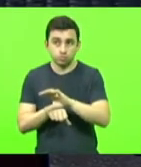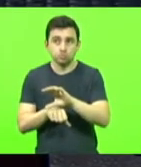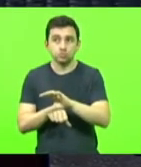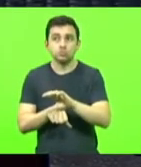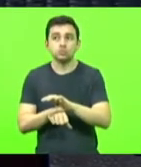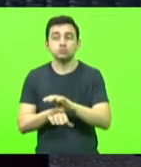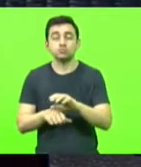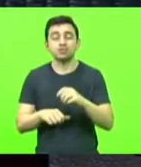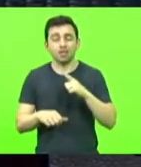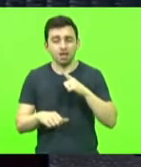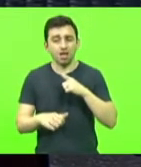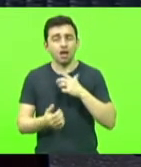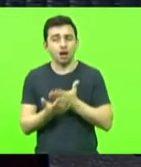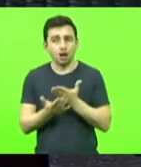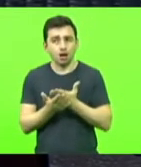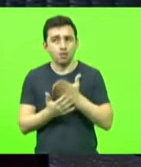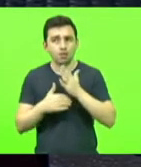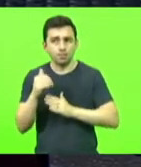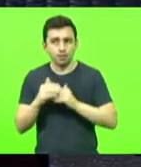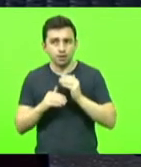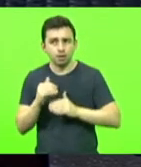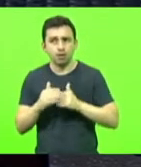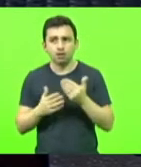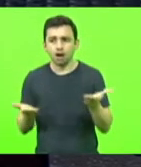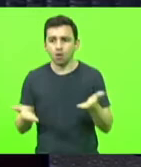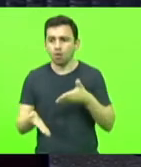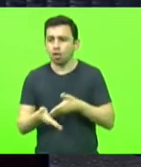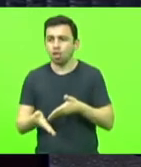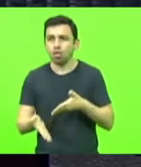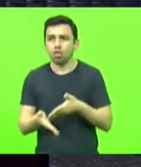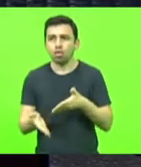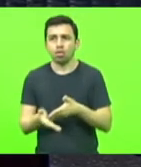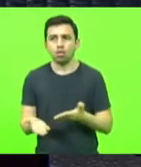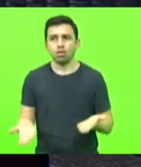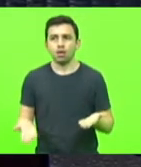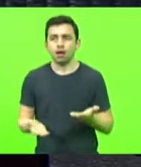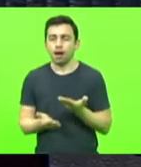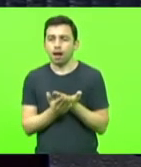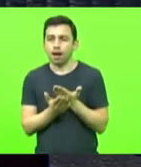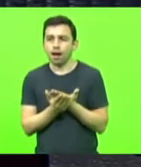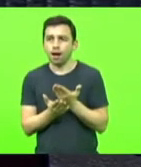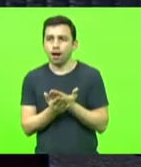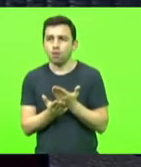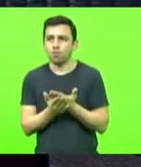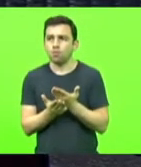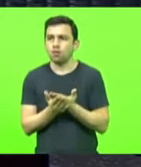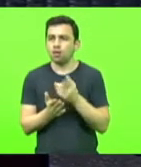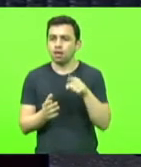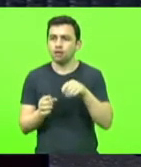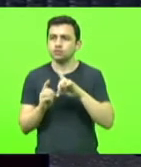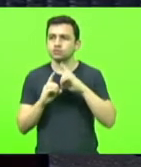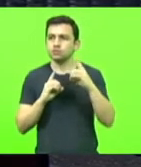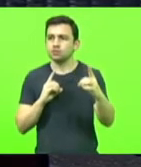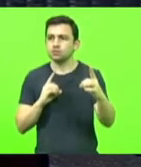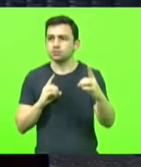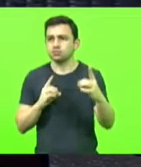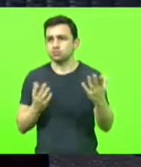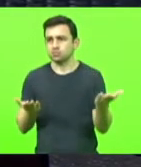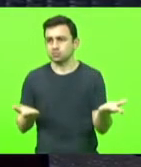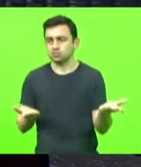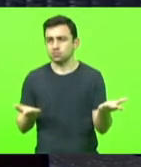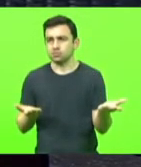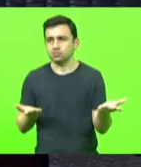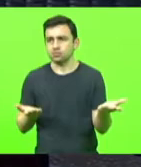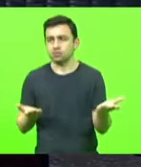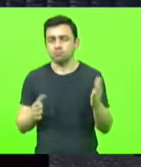aulas práticas, né, então estão sendo cerceados, né, sendo aulas online de praticar, que é tão relevante quanto a